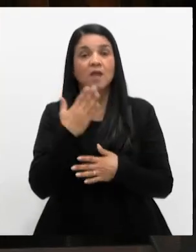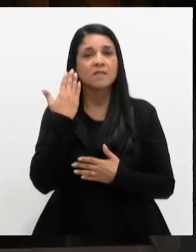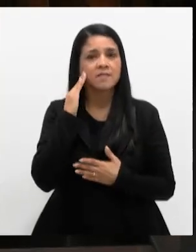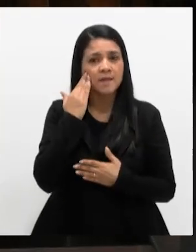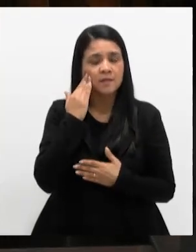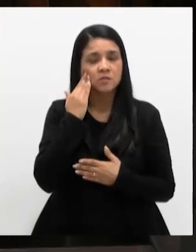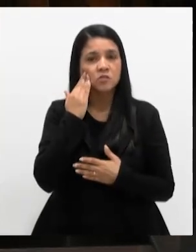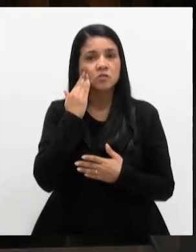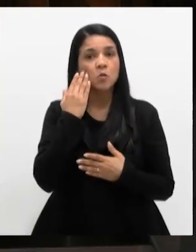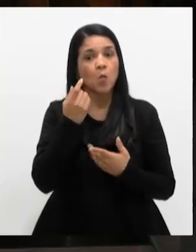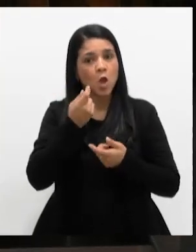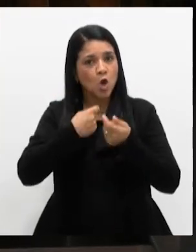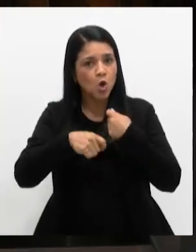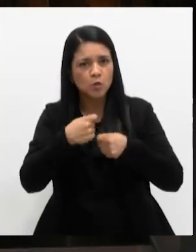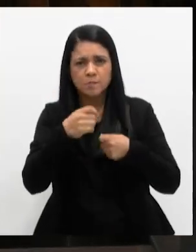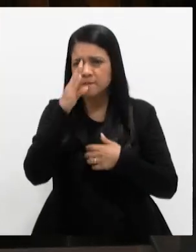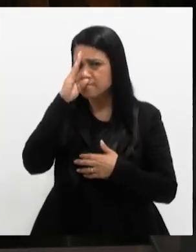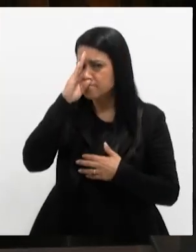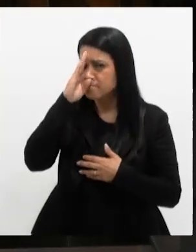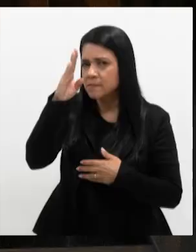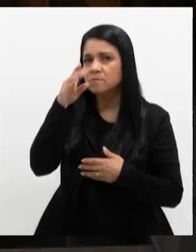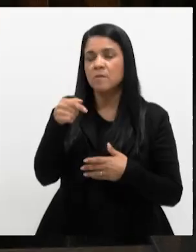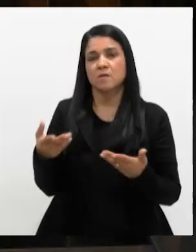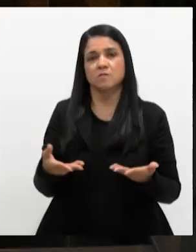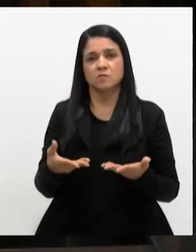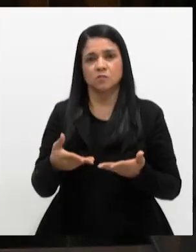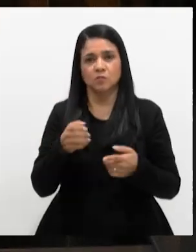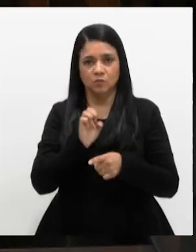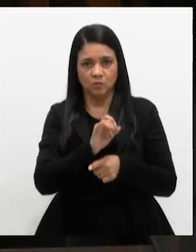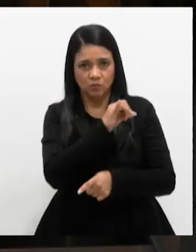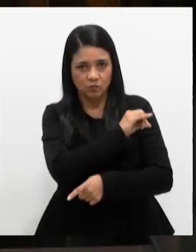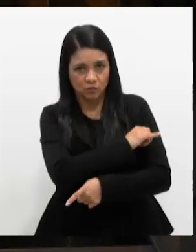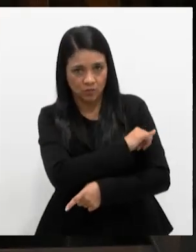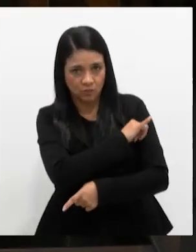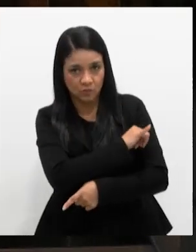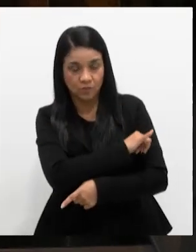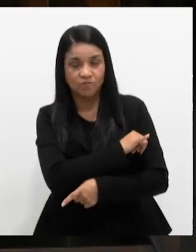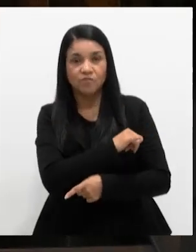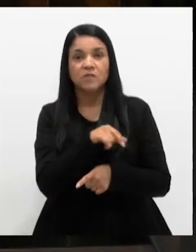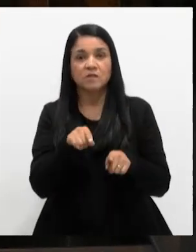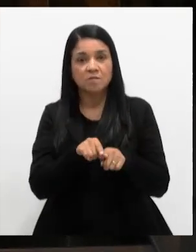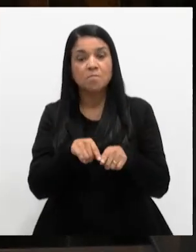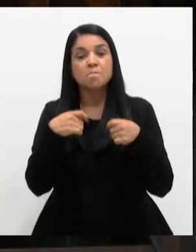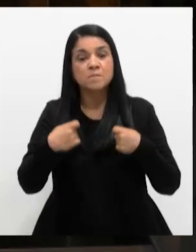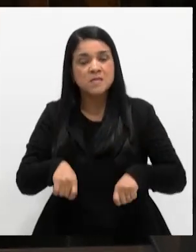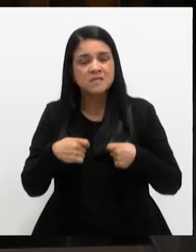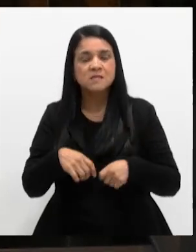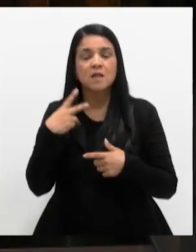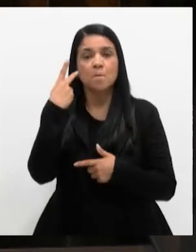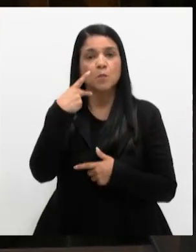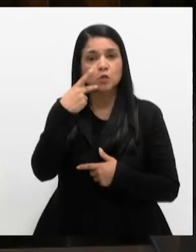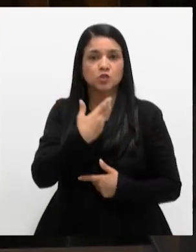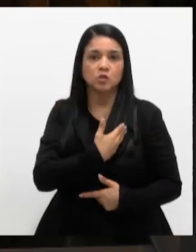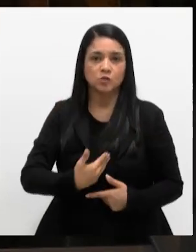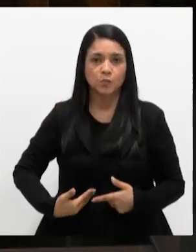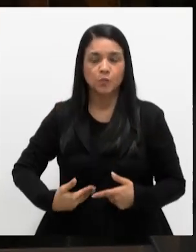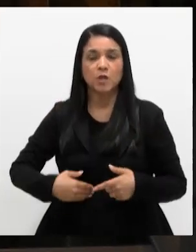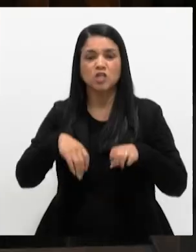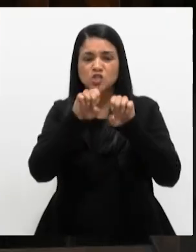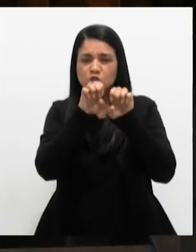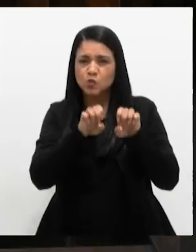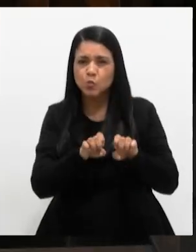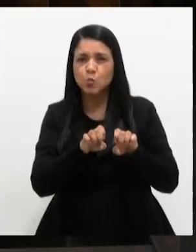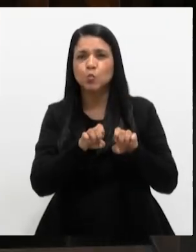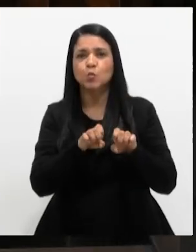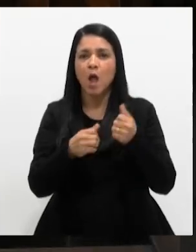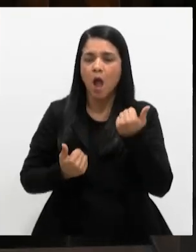vocações econômicas fundamentais que hoje carecem completamente de políticas públicas que sejam estruturadas e